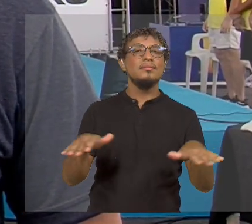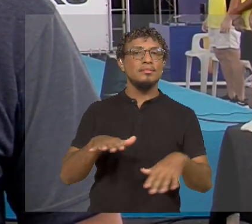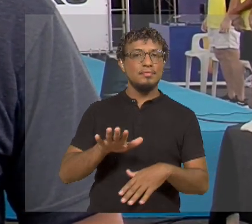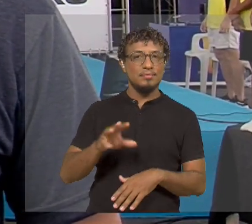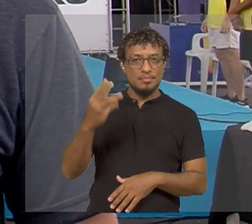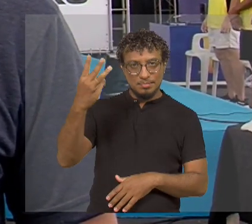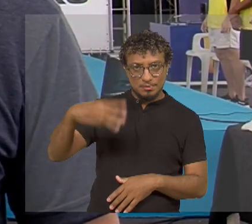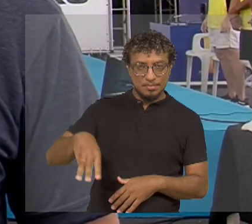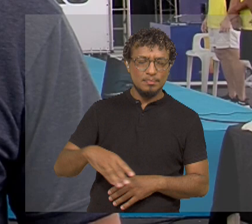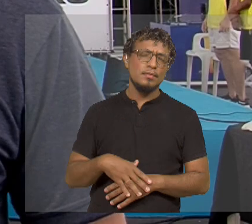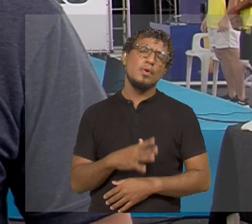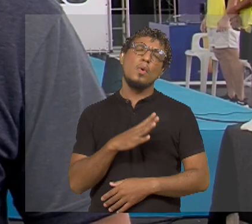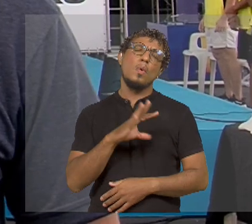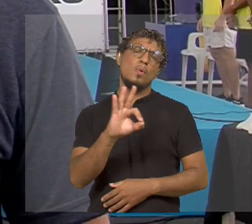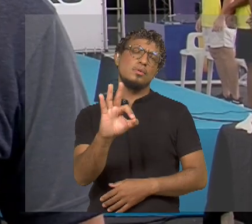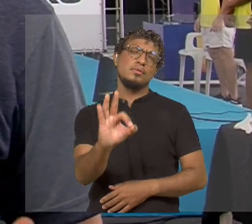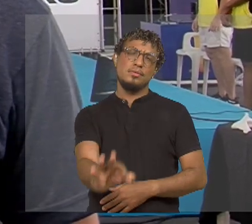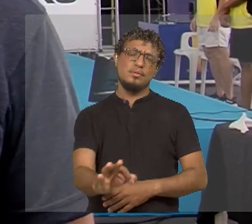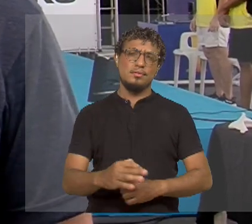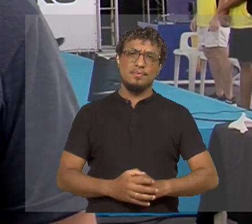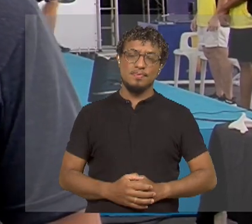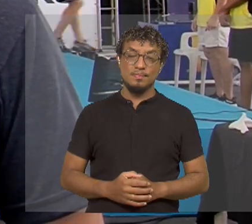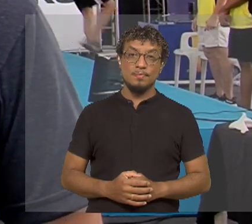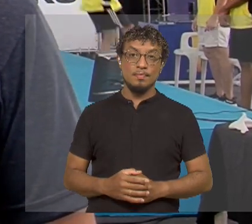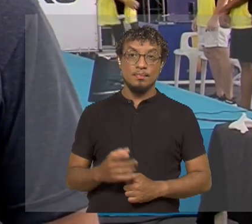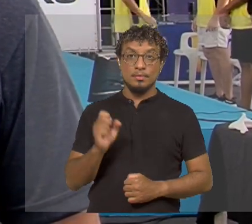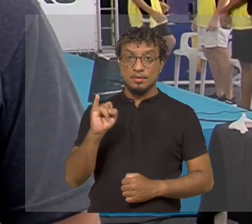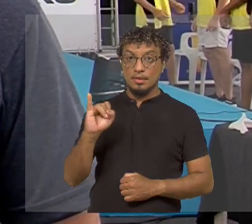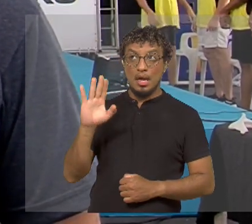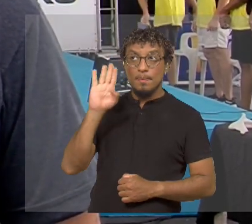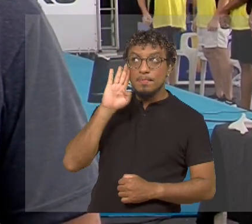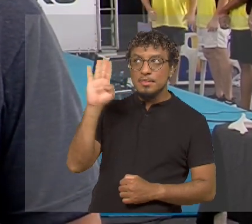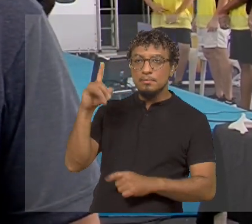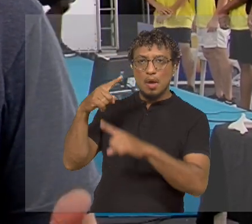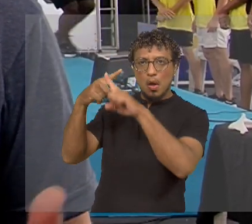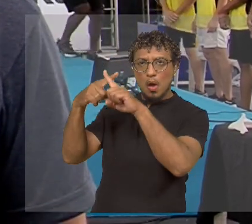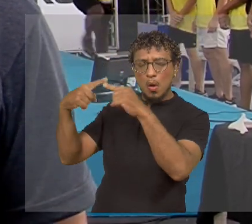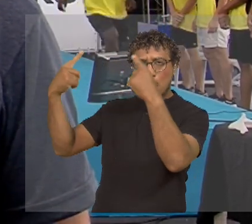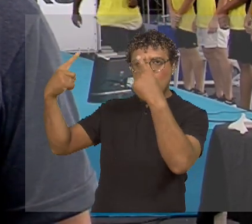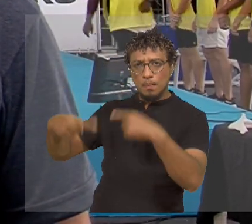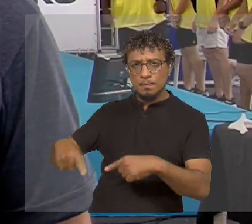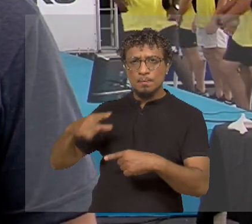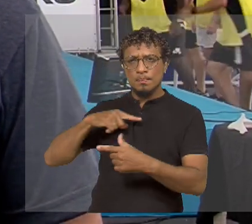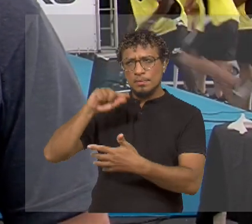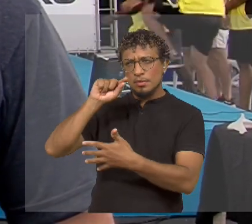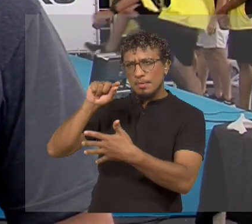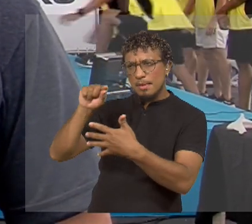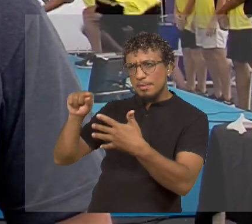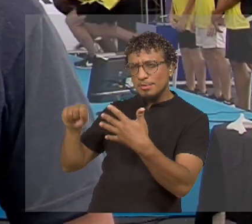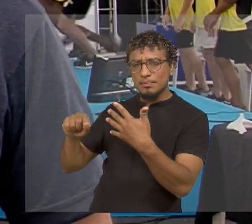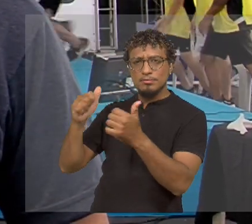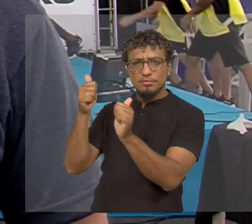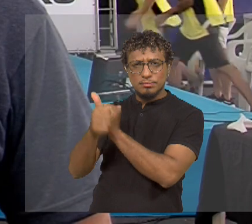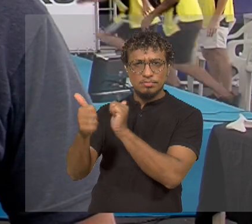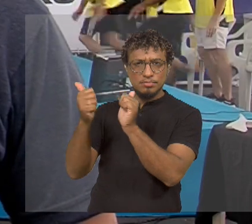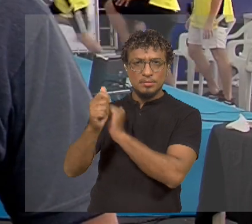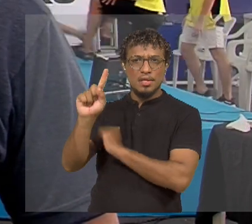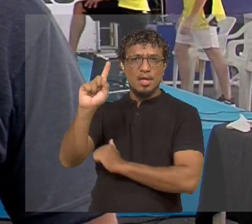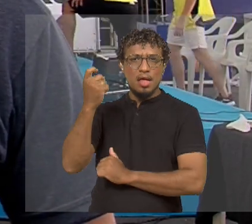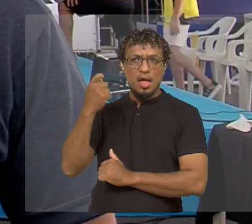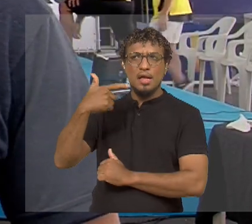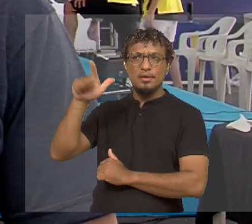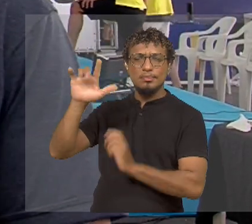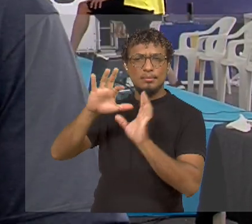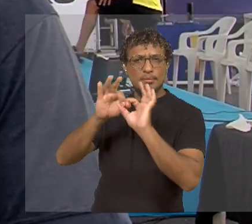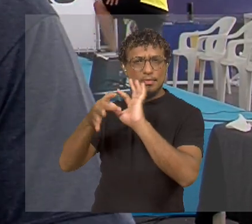pelo Maranhão, né? Não tenha dúvida. Ou seja, quando nós trazemos a principal competição brasileira, onde tem diversos atletas que já participaram de